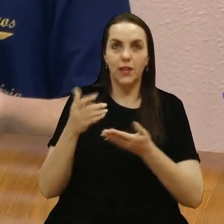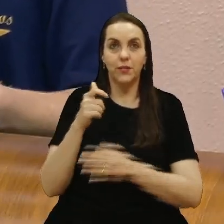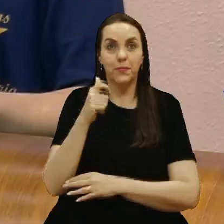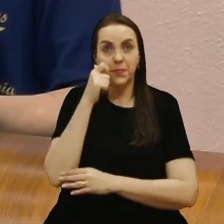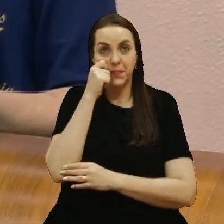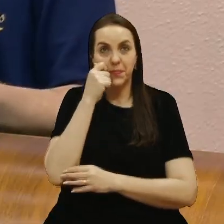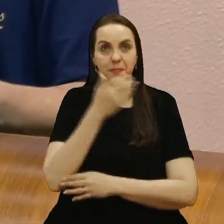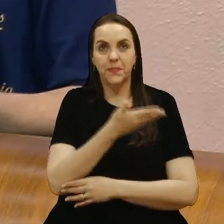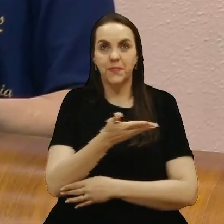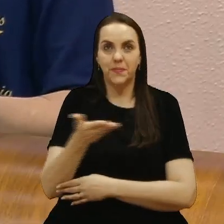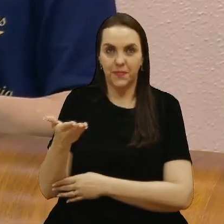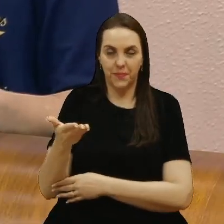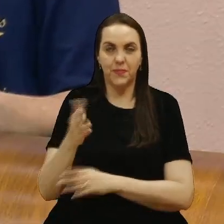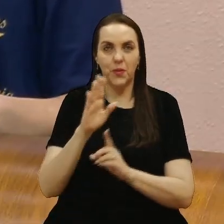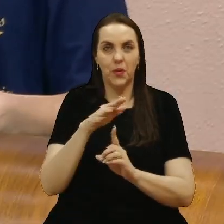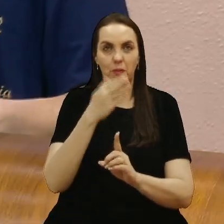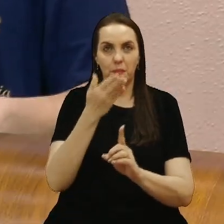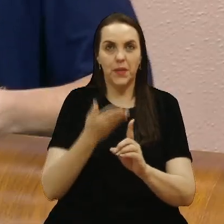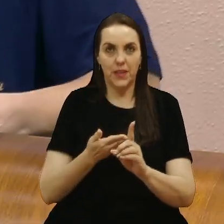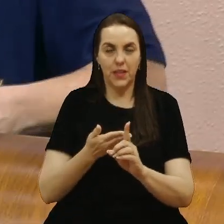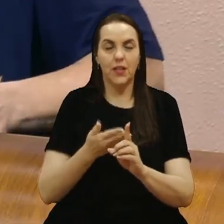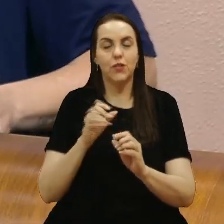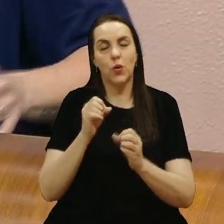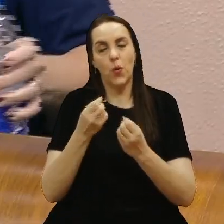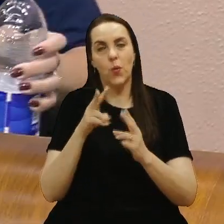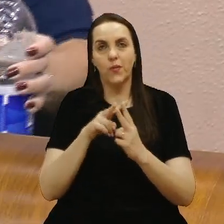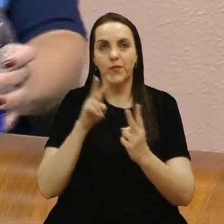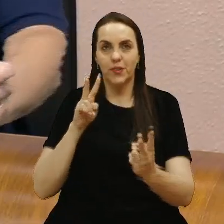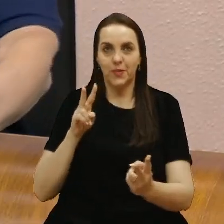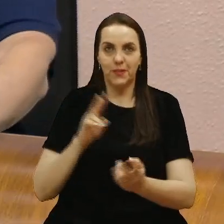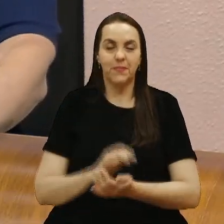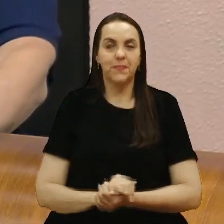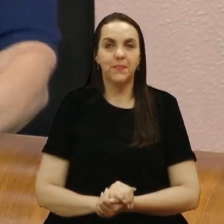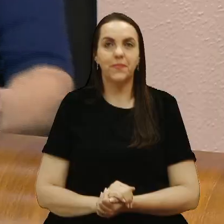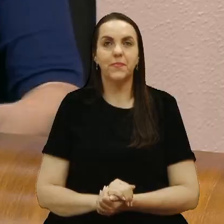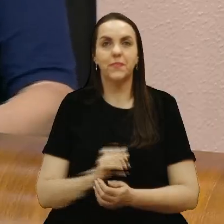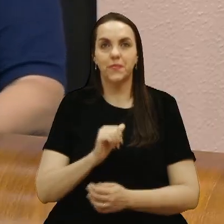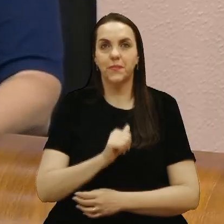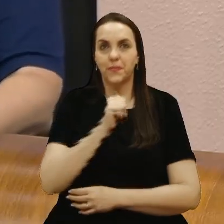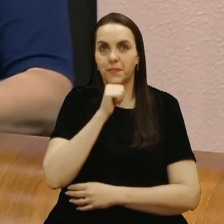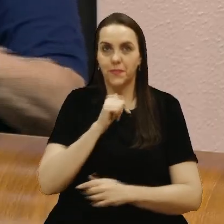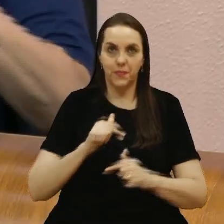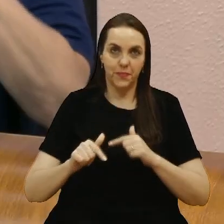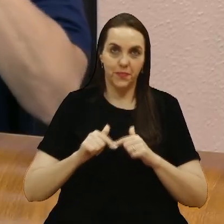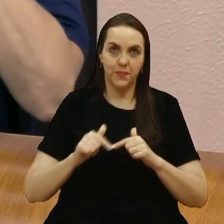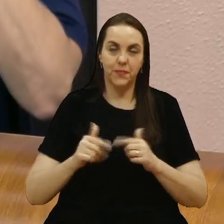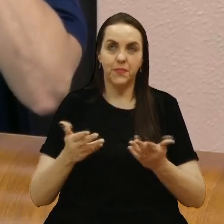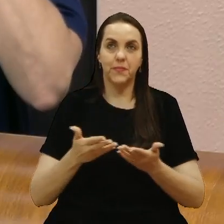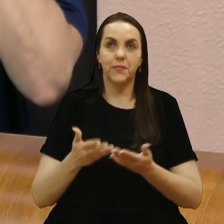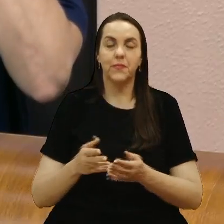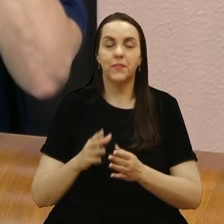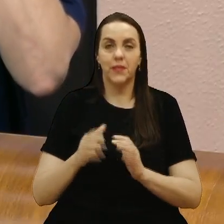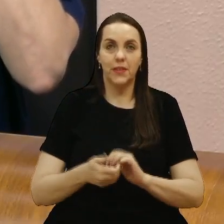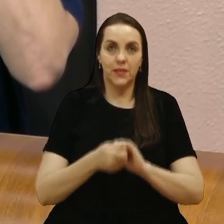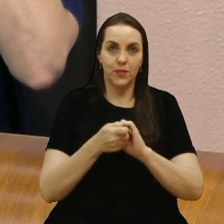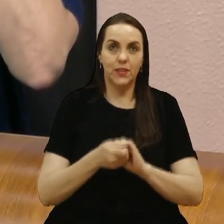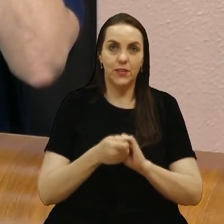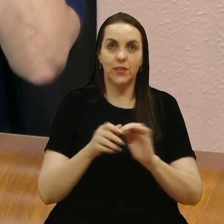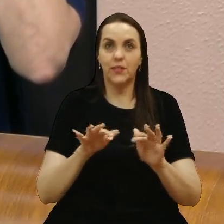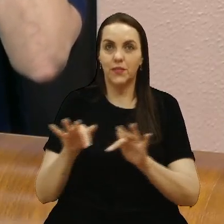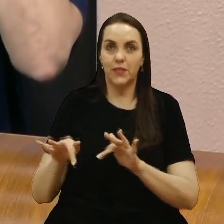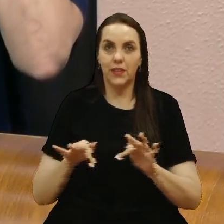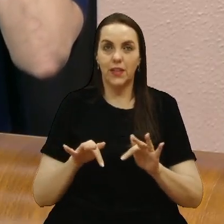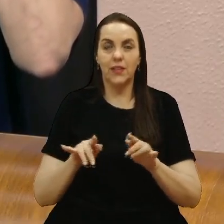homenagem, presencialmente ou de forma virtual. Pedimos a suspensão dos trabalhos da presente sessão para as saudações finais